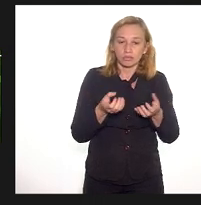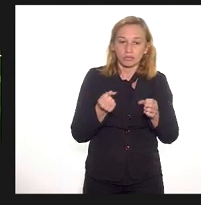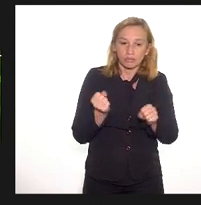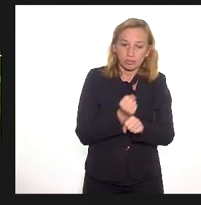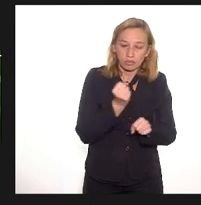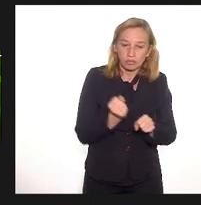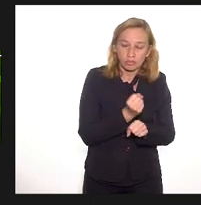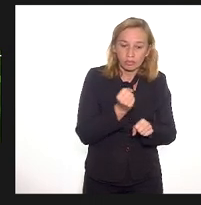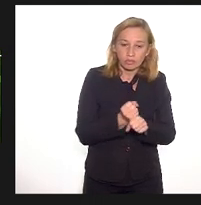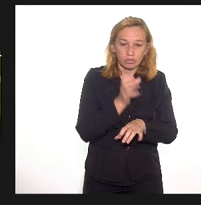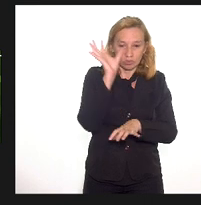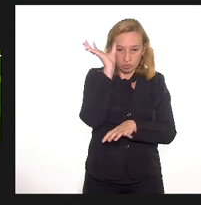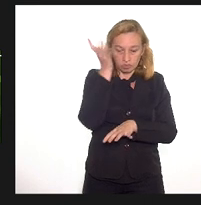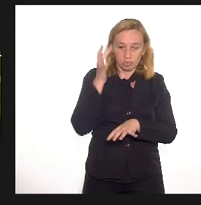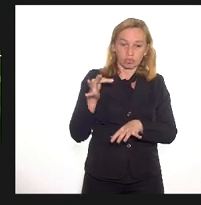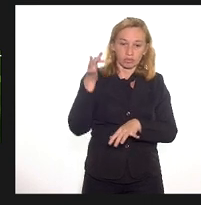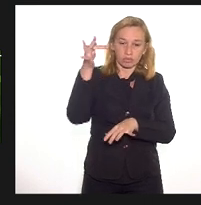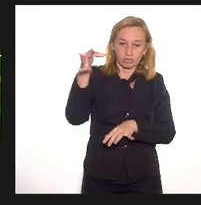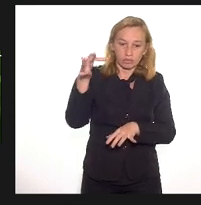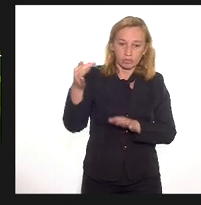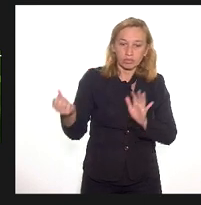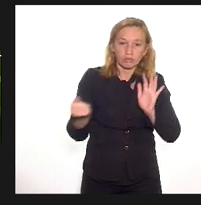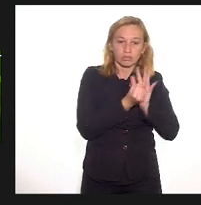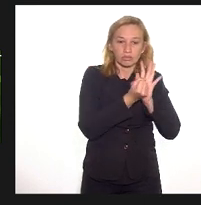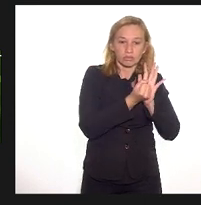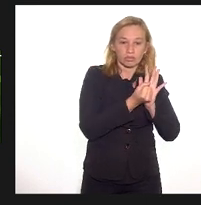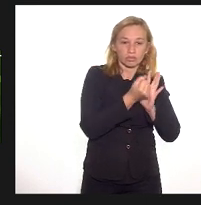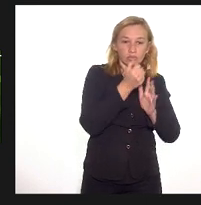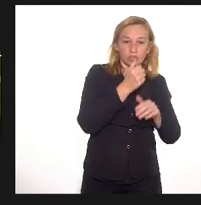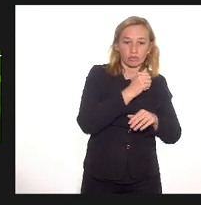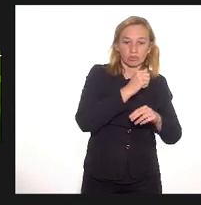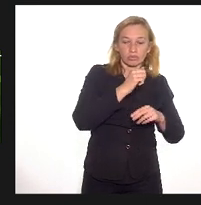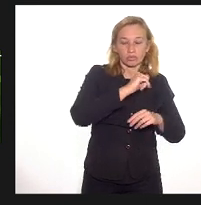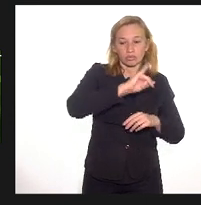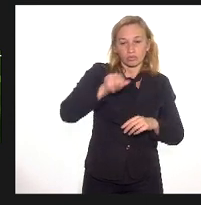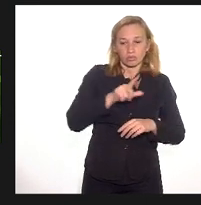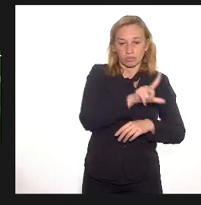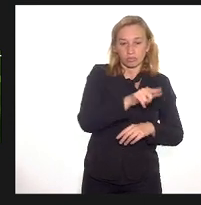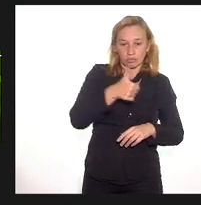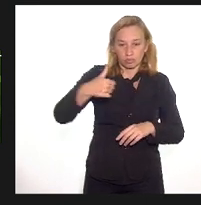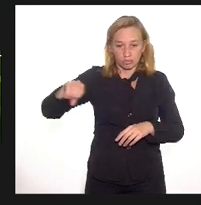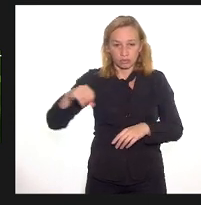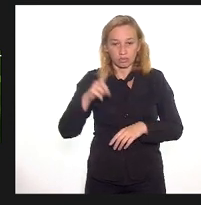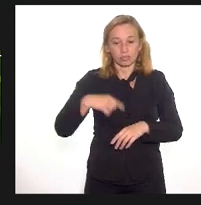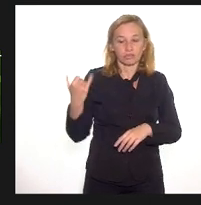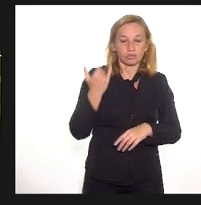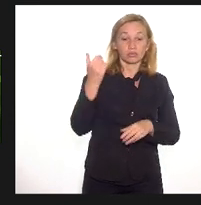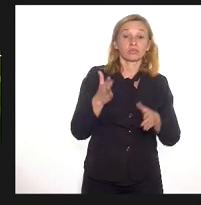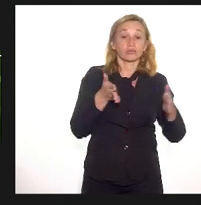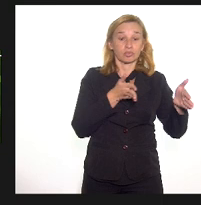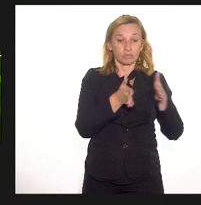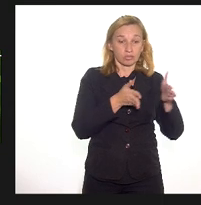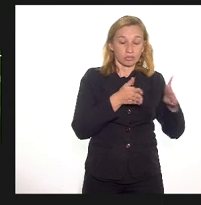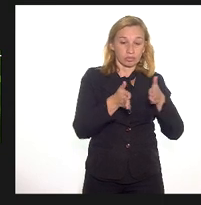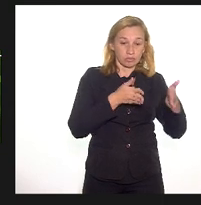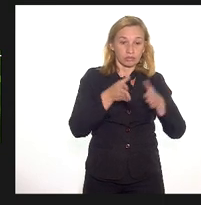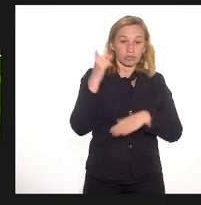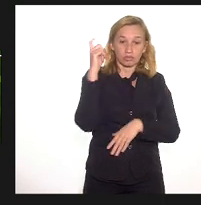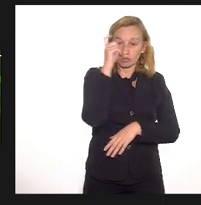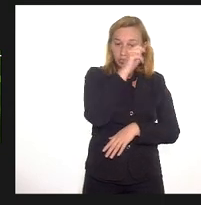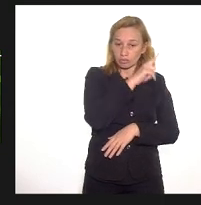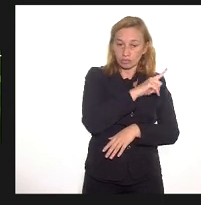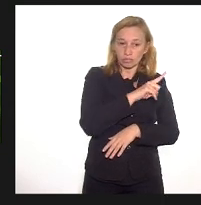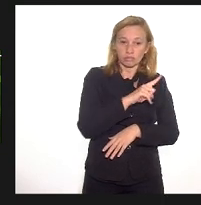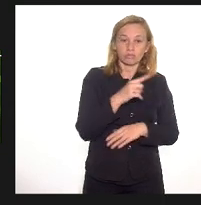soluções futuras. Então, esse marco de julho de 19 é muito importante. Agora, neste período, a dificuldade